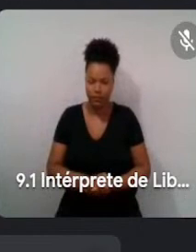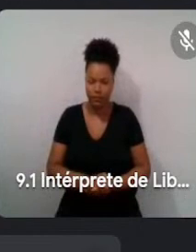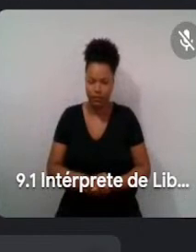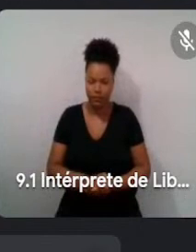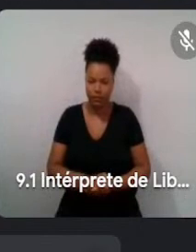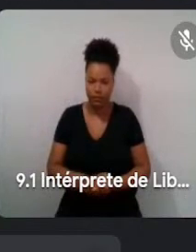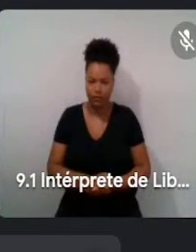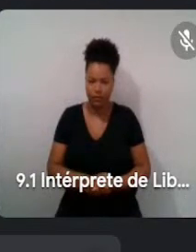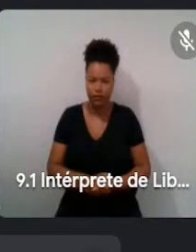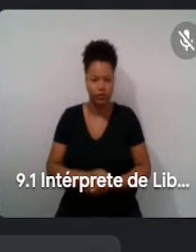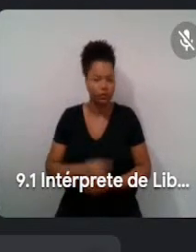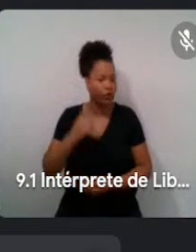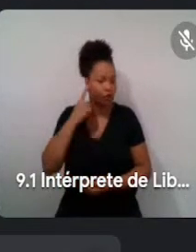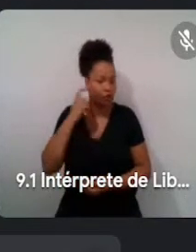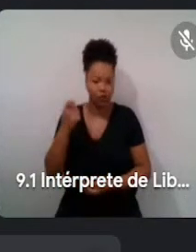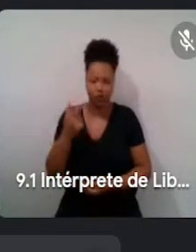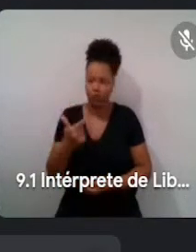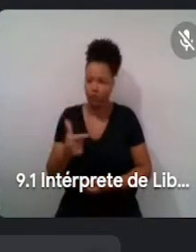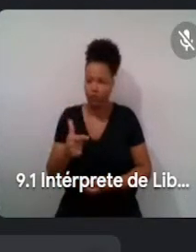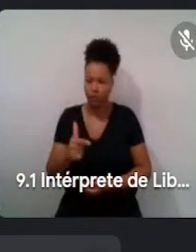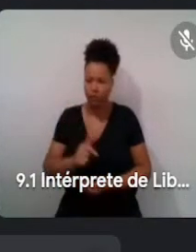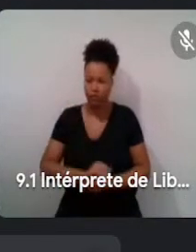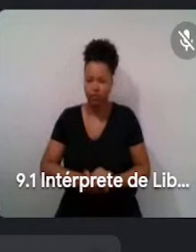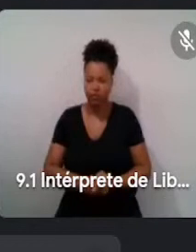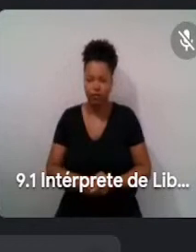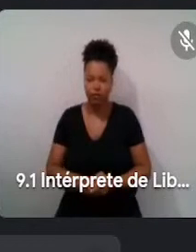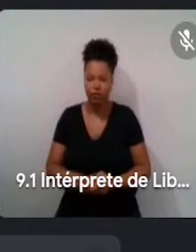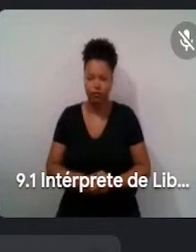Vossa Excelência está sem o áudio. Será que é o